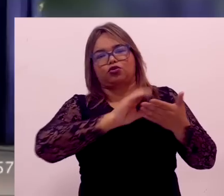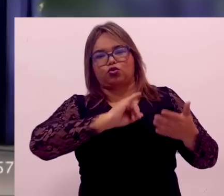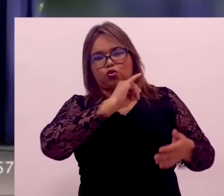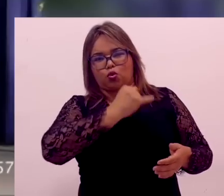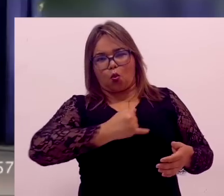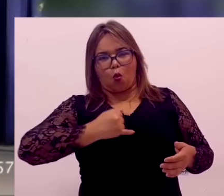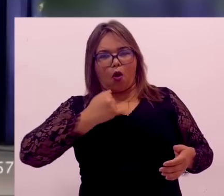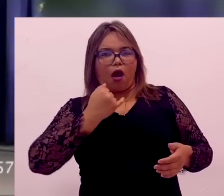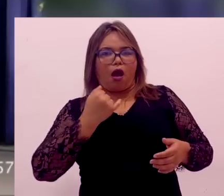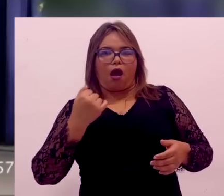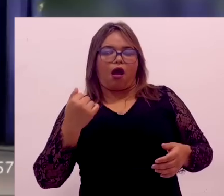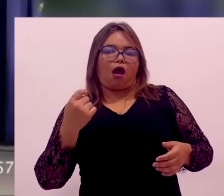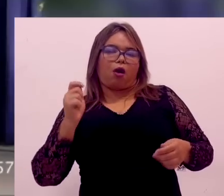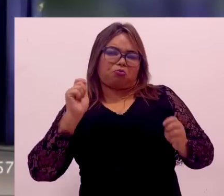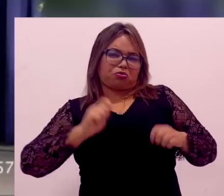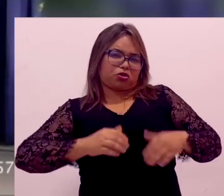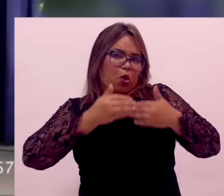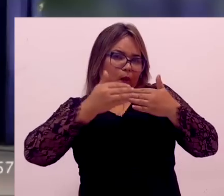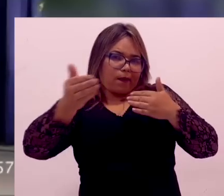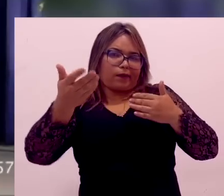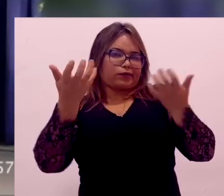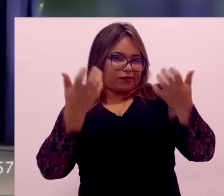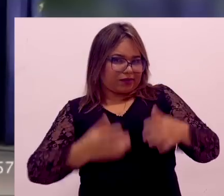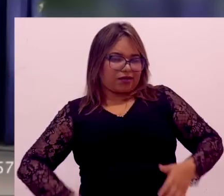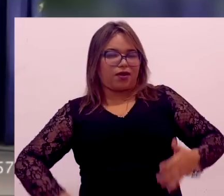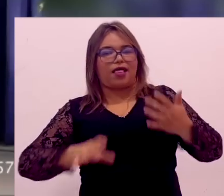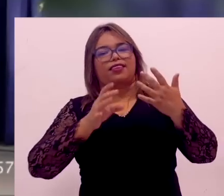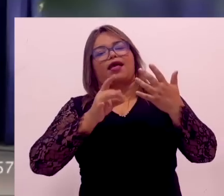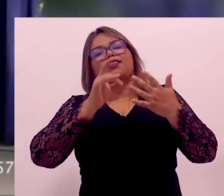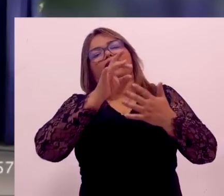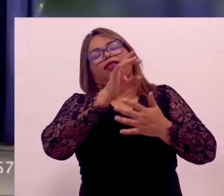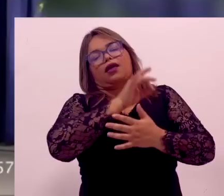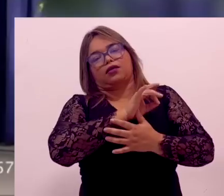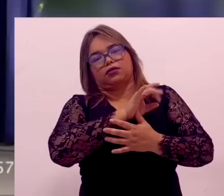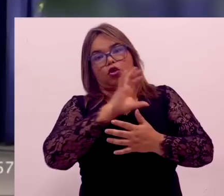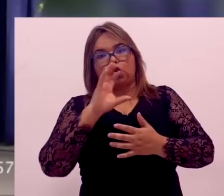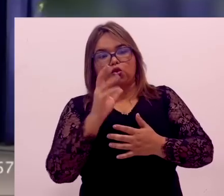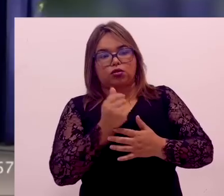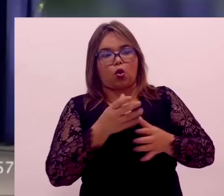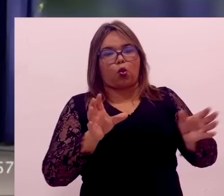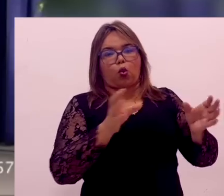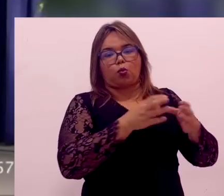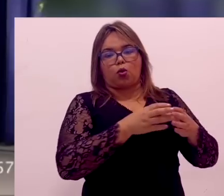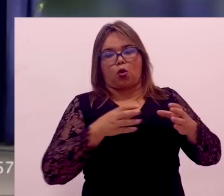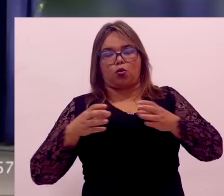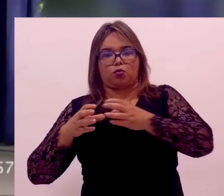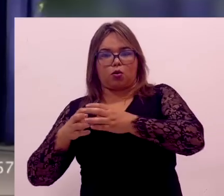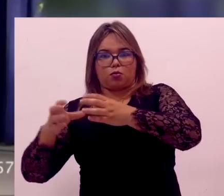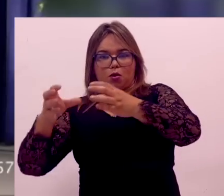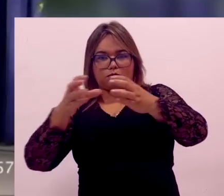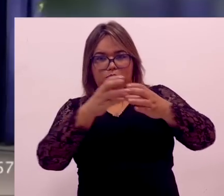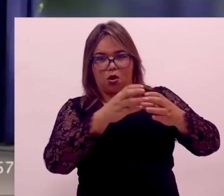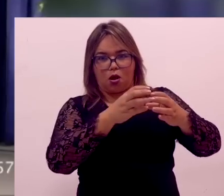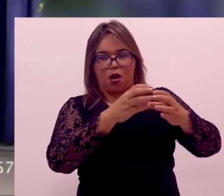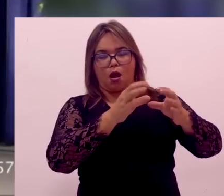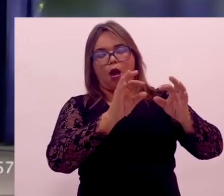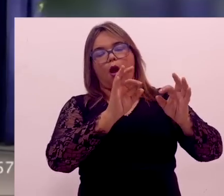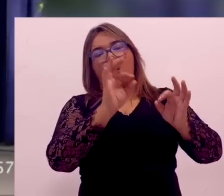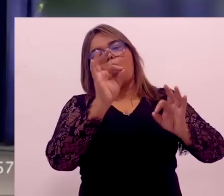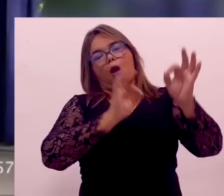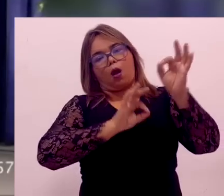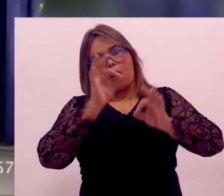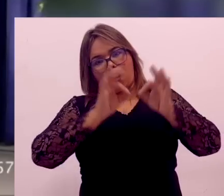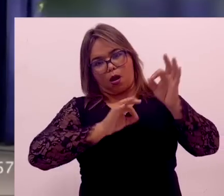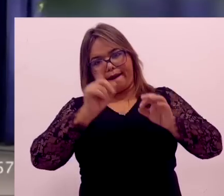podíamos continuar, mas eu não quero entrar em muitos detalhes aqui. Todas essas organizações, que são